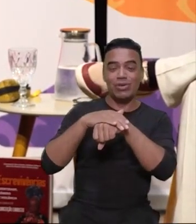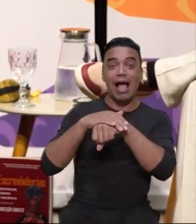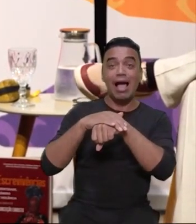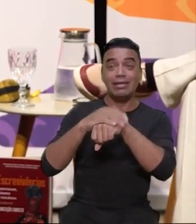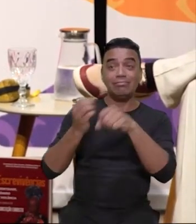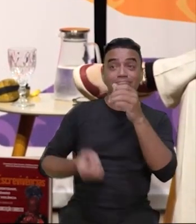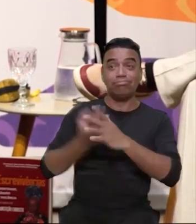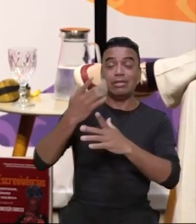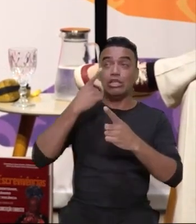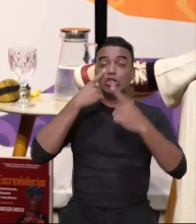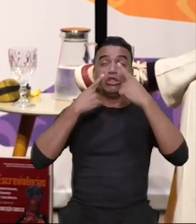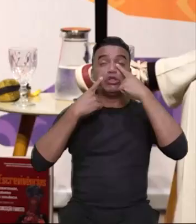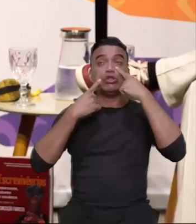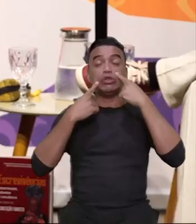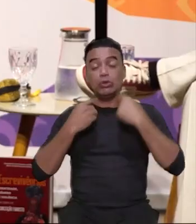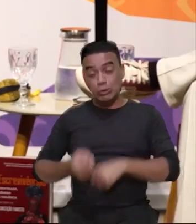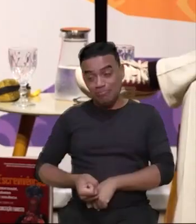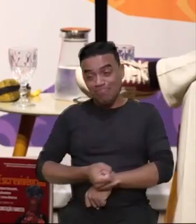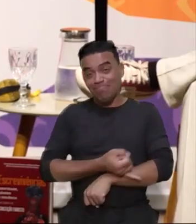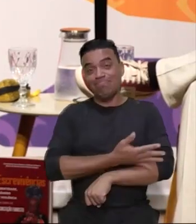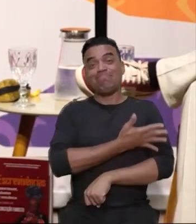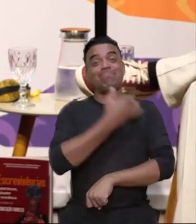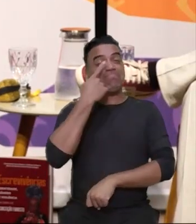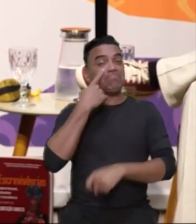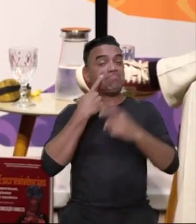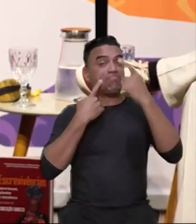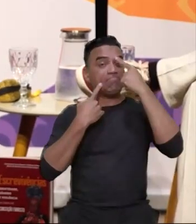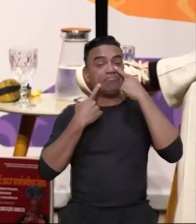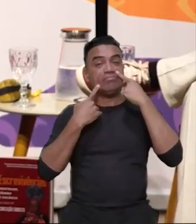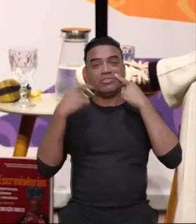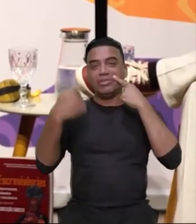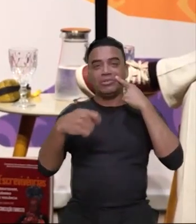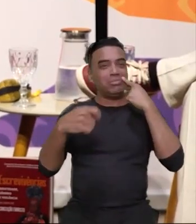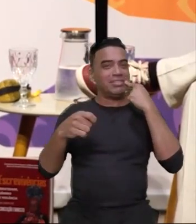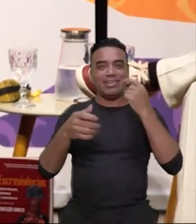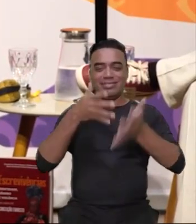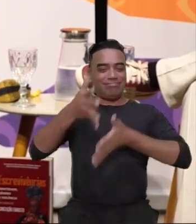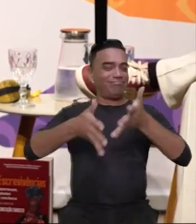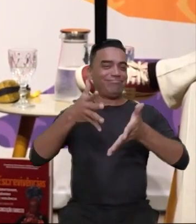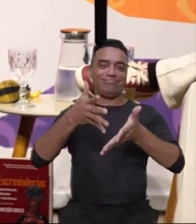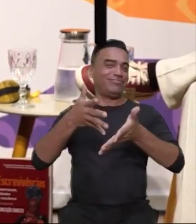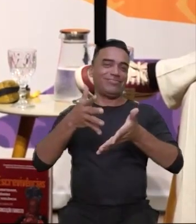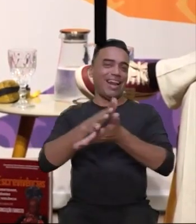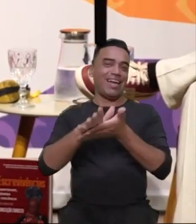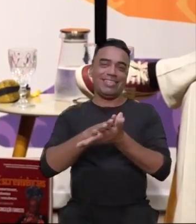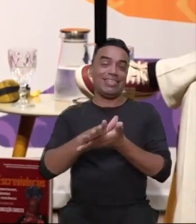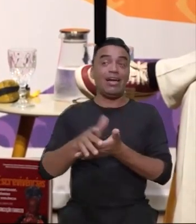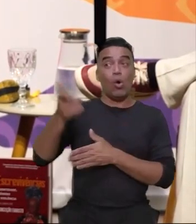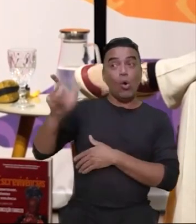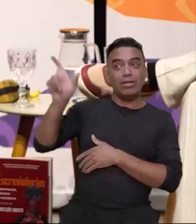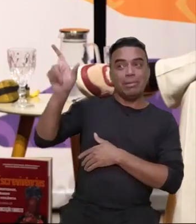o choro toma conta, as lágrimas escorrem e não precisa da gente dizer mais nada. A